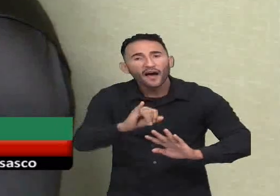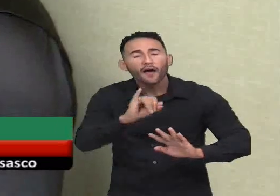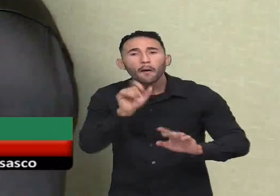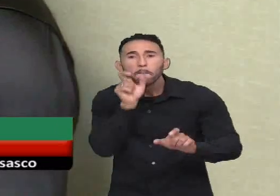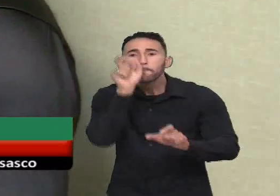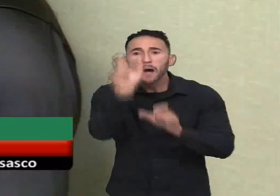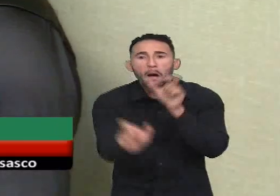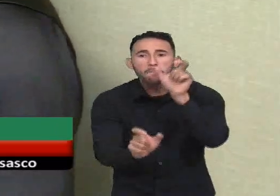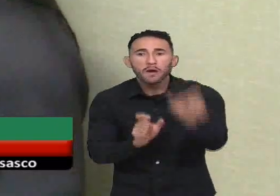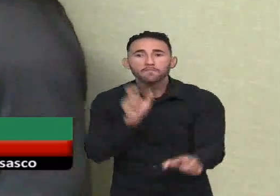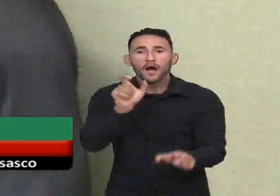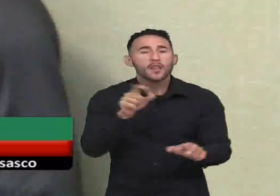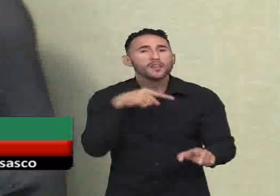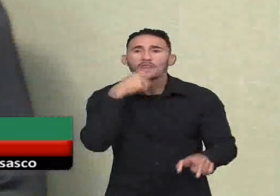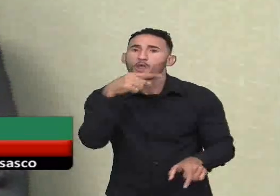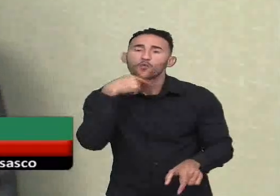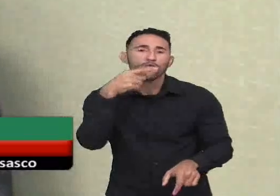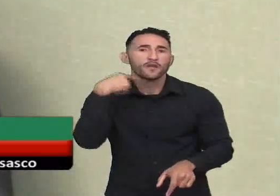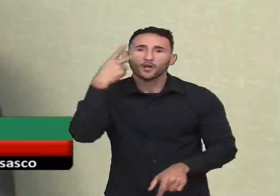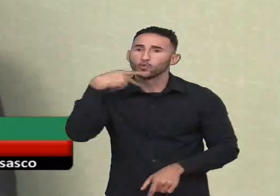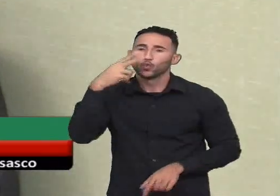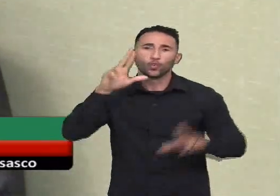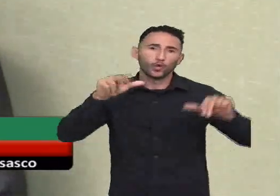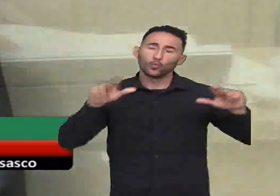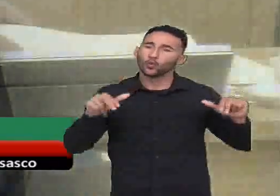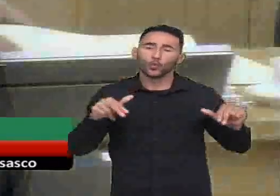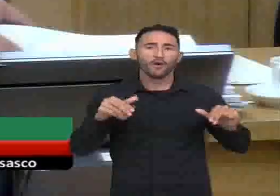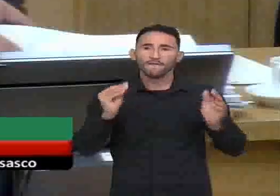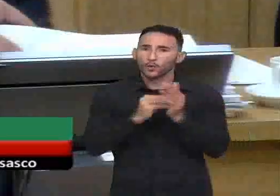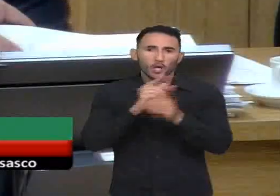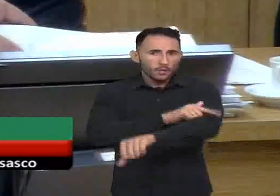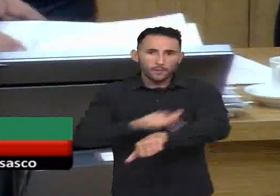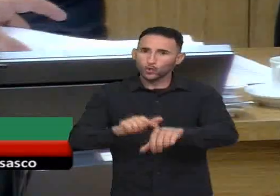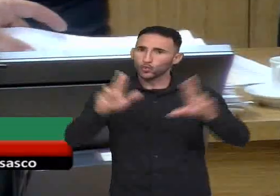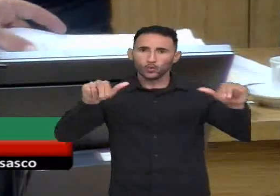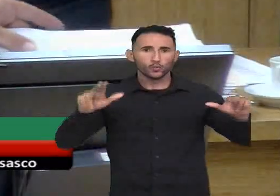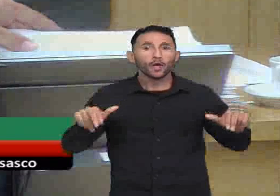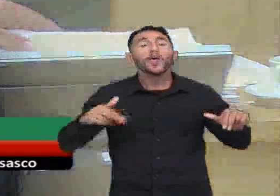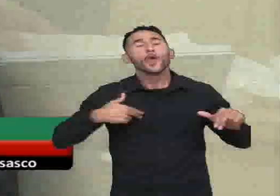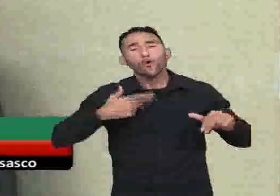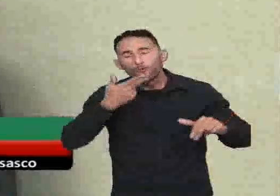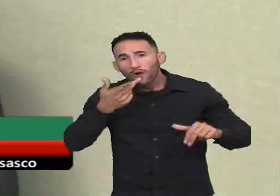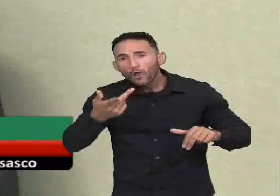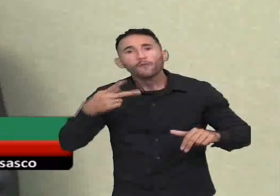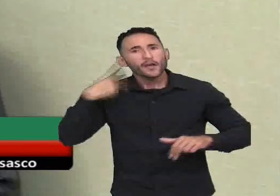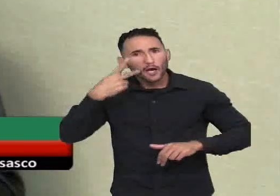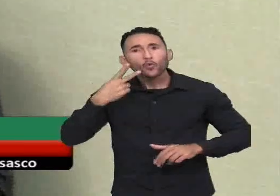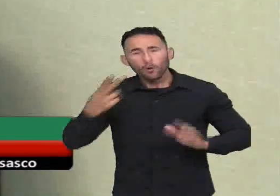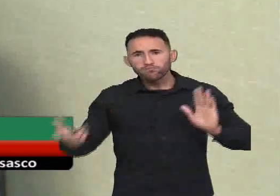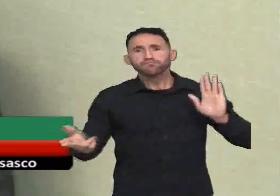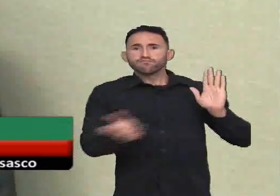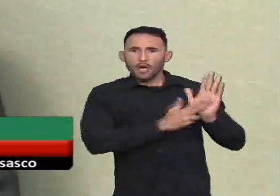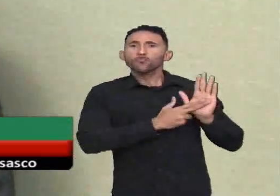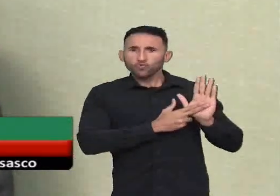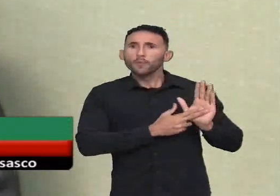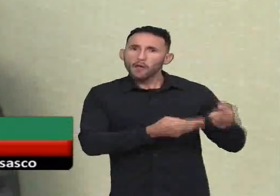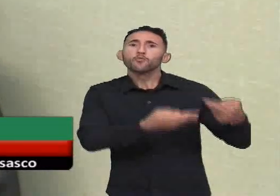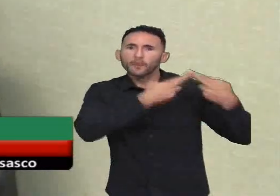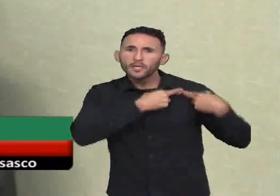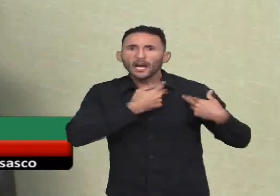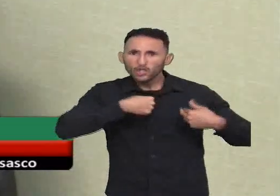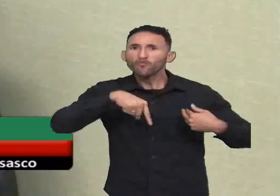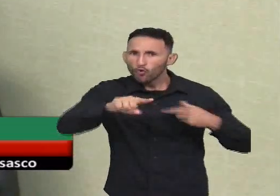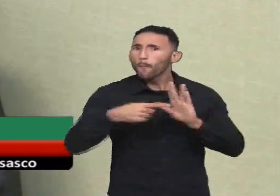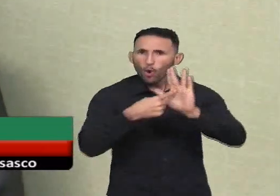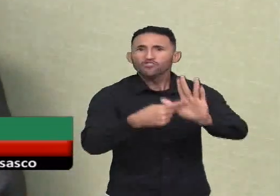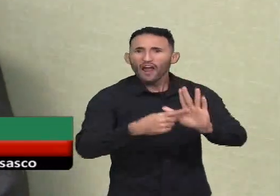nenhum vereador, mas eu também pra jamais concluir, nobre vereador. Vou me eximir da minha responsabilidade enquanto vereador de colocar e apontar onde estão